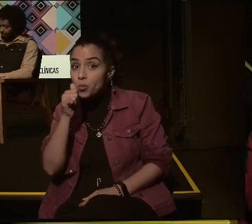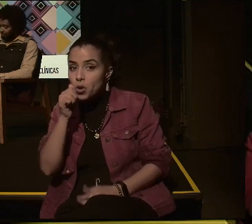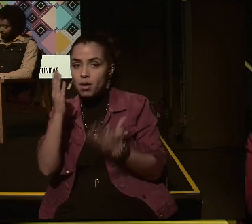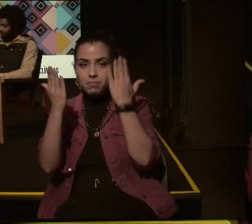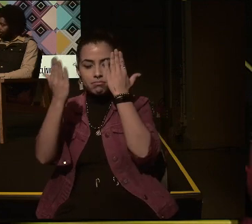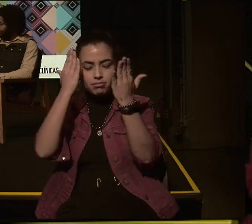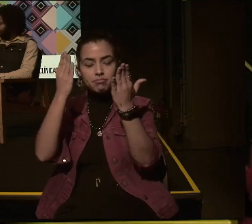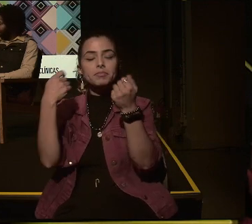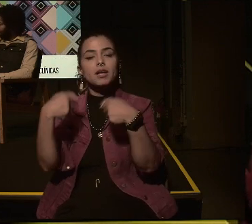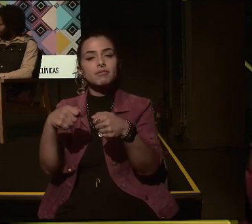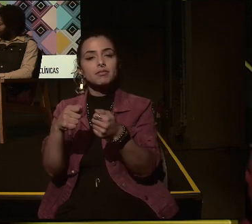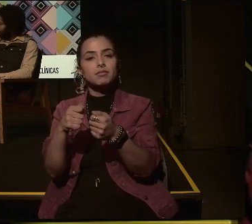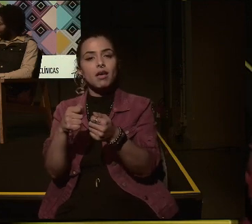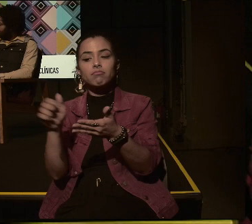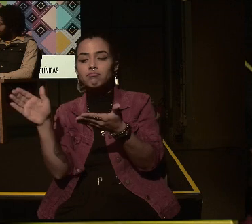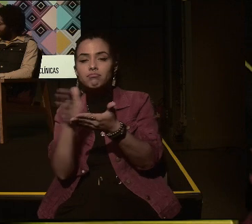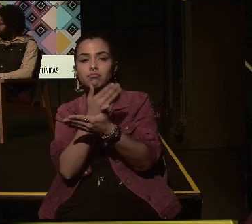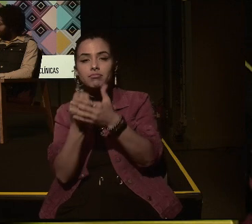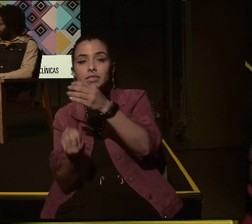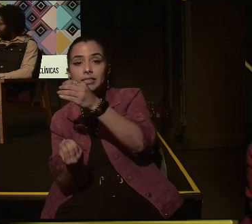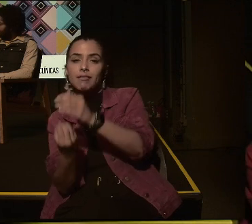curso paralelo